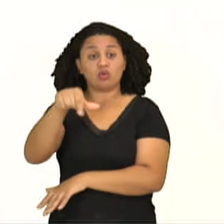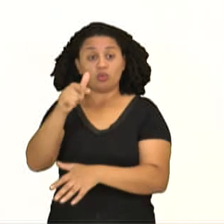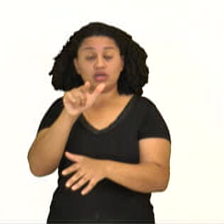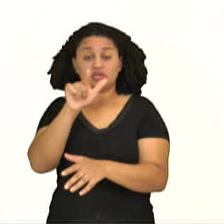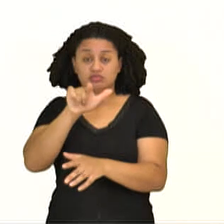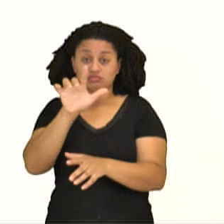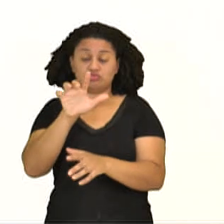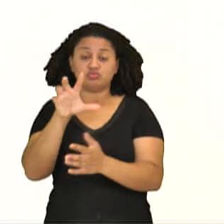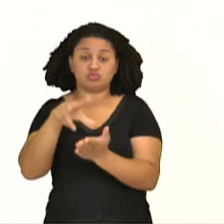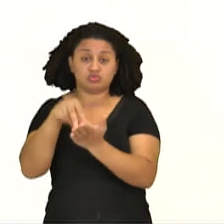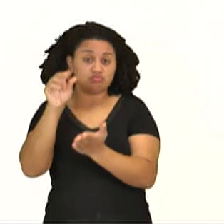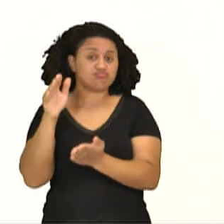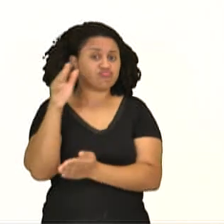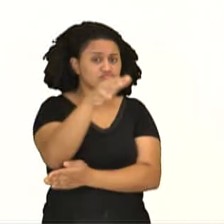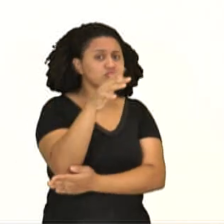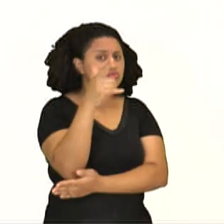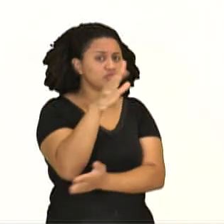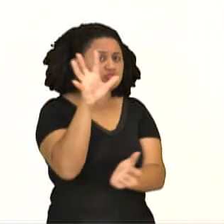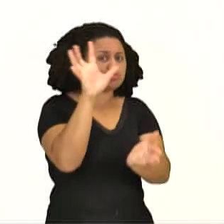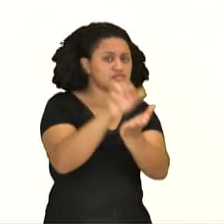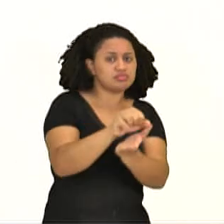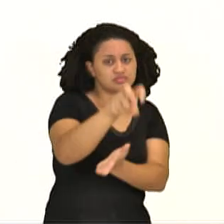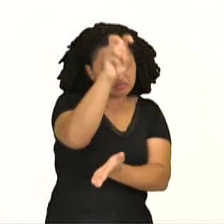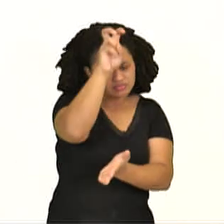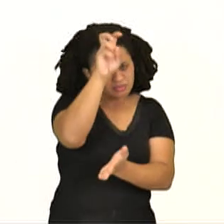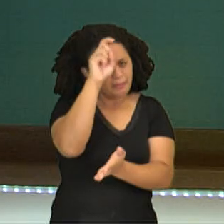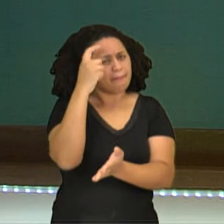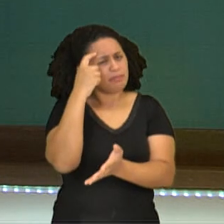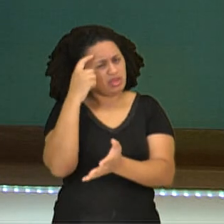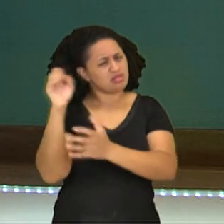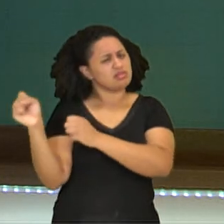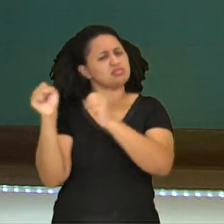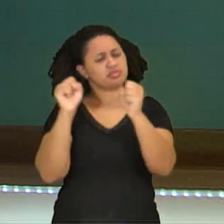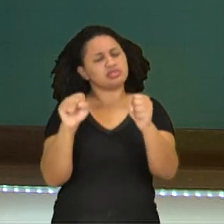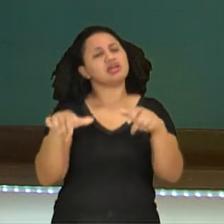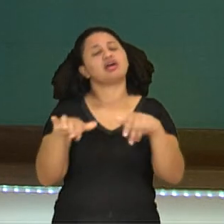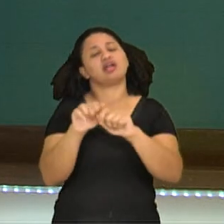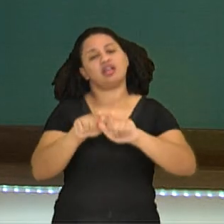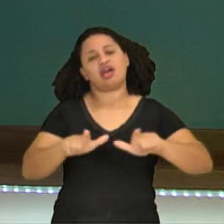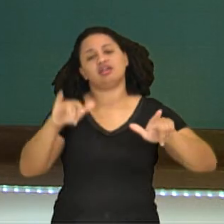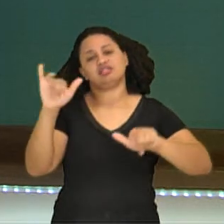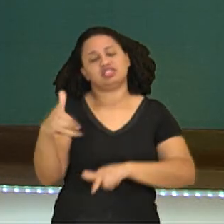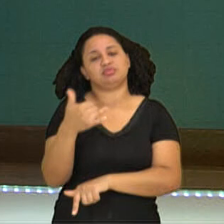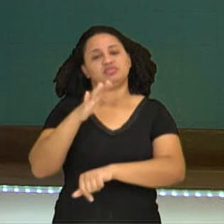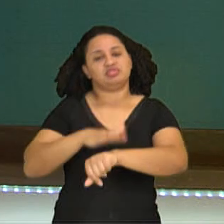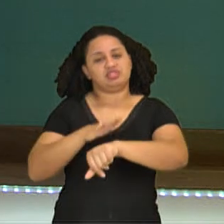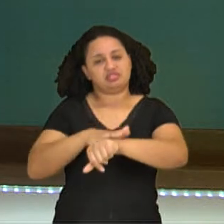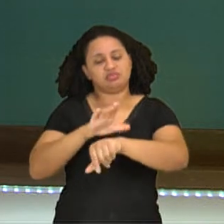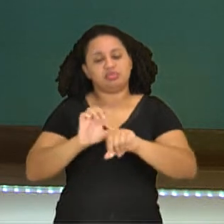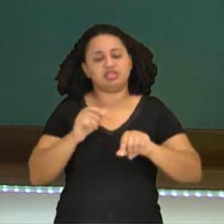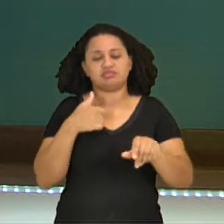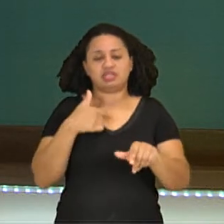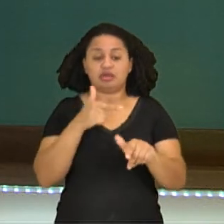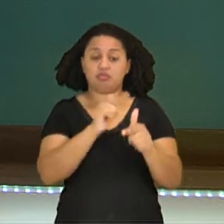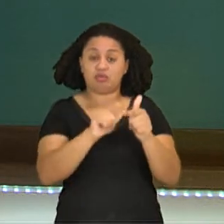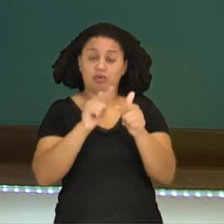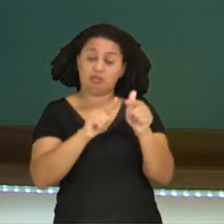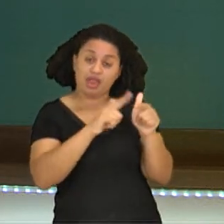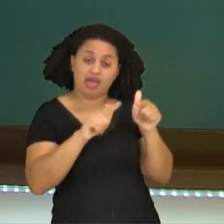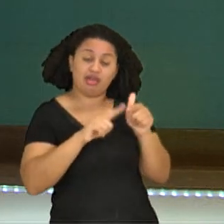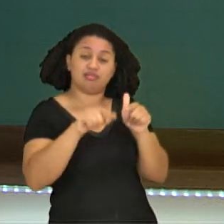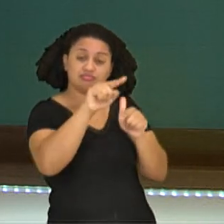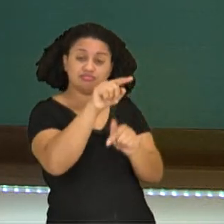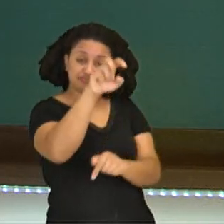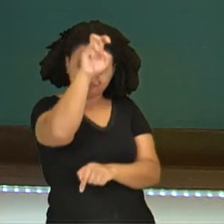Antigo. Imagina se os caras não foram poderosos. Claro que aproveitaram um momento de instabilidade, aproveitaram um momento com problemas de discussão